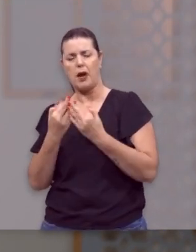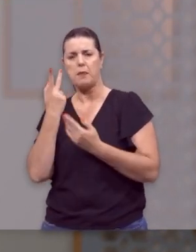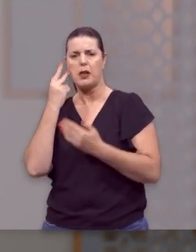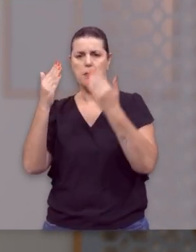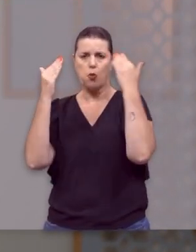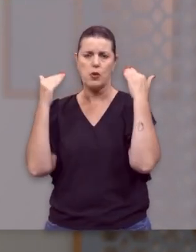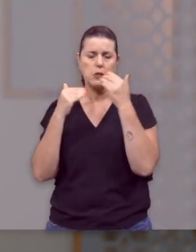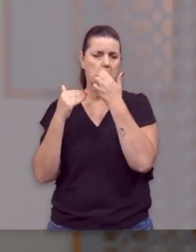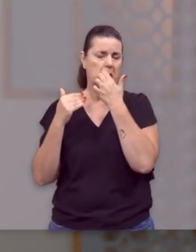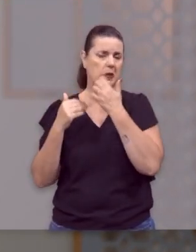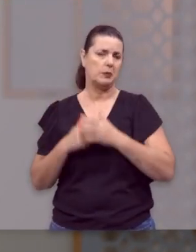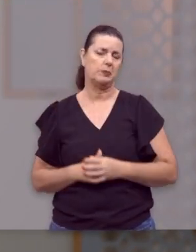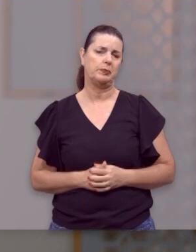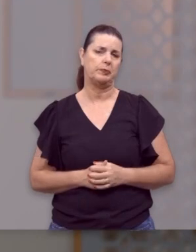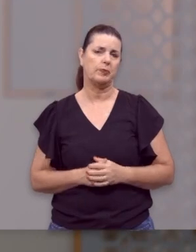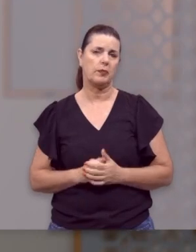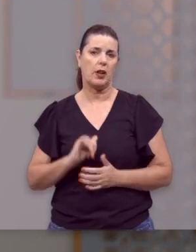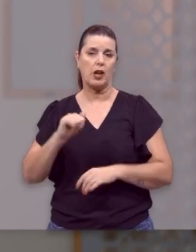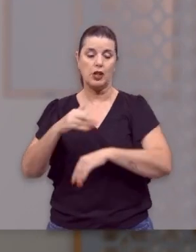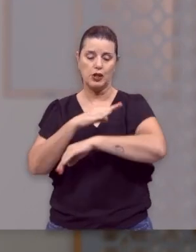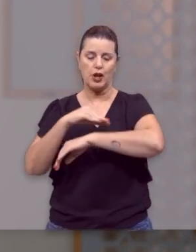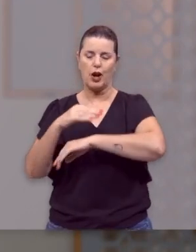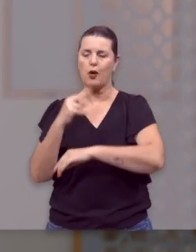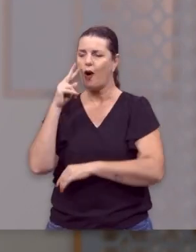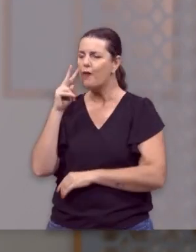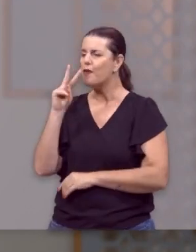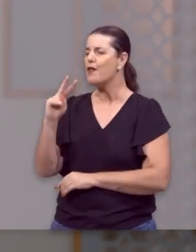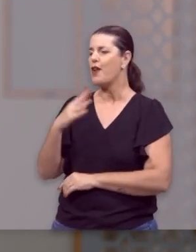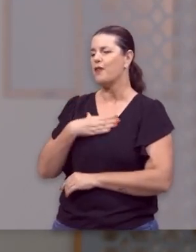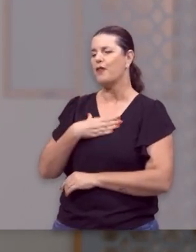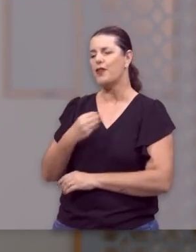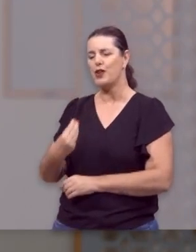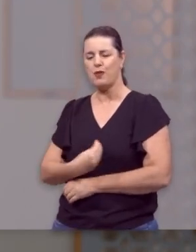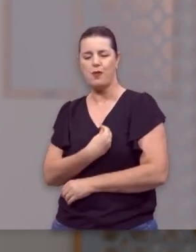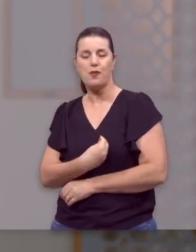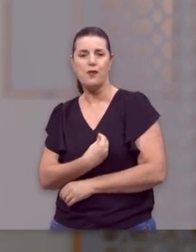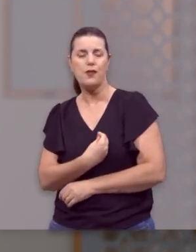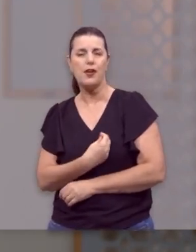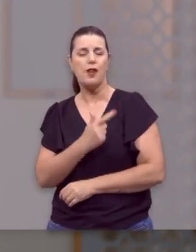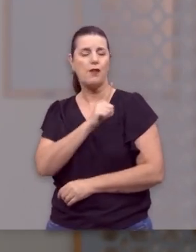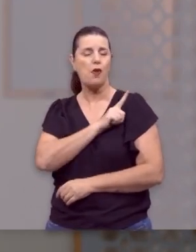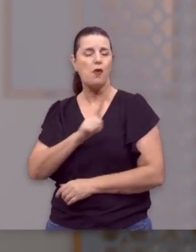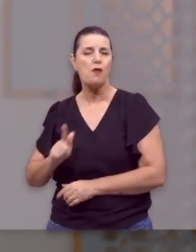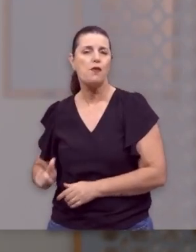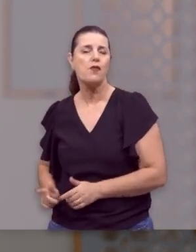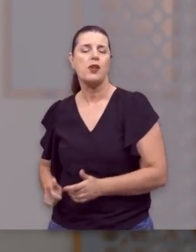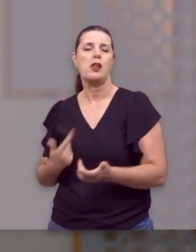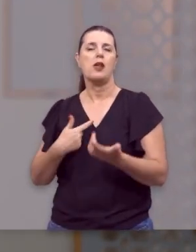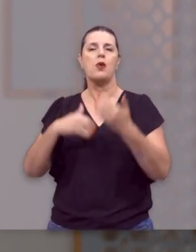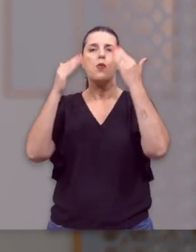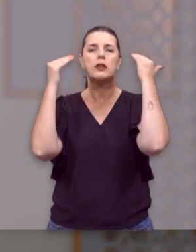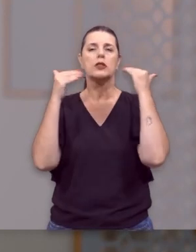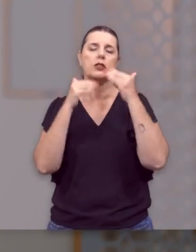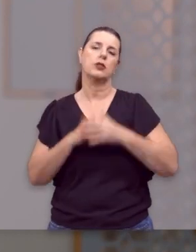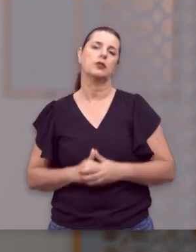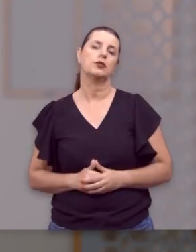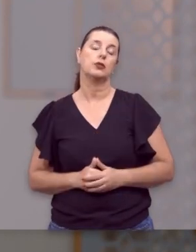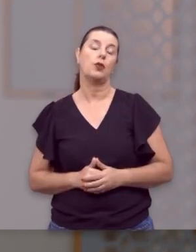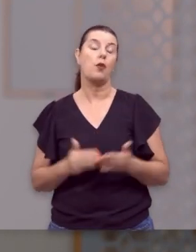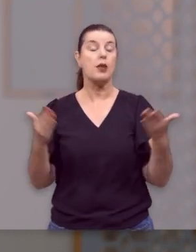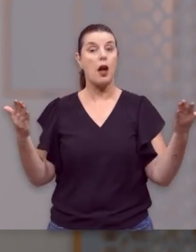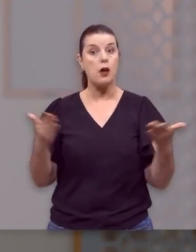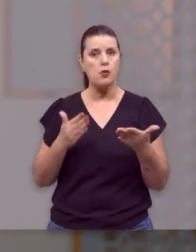Egito. E Jacó pode ver o seu filho não apenas vivo, mas como governador do Egito. E